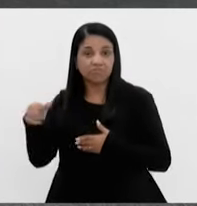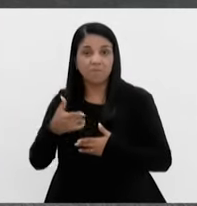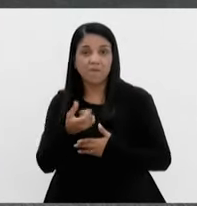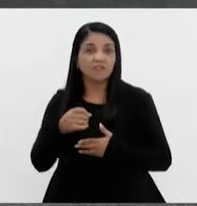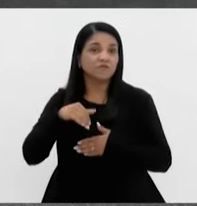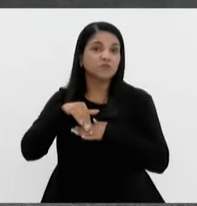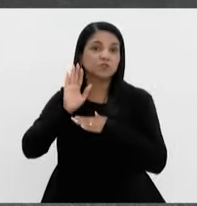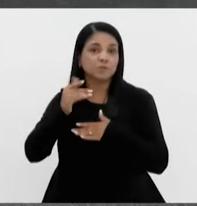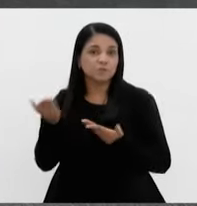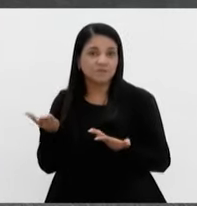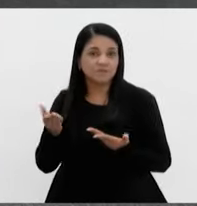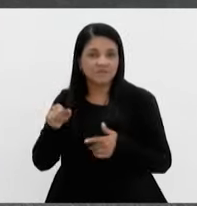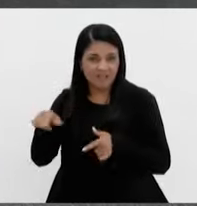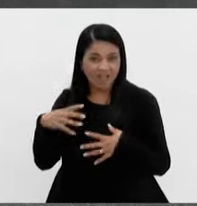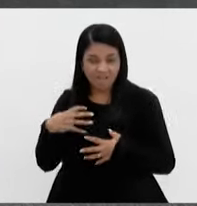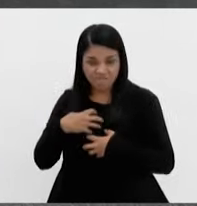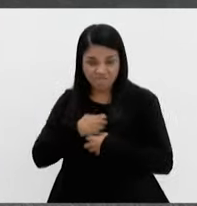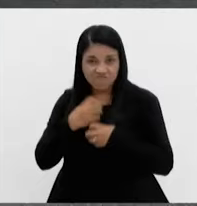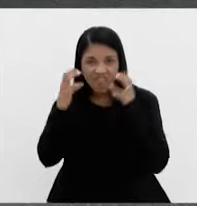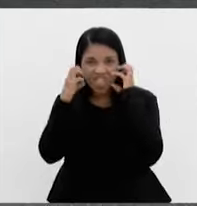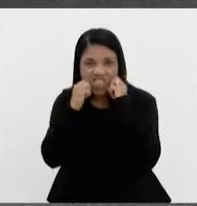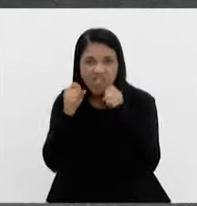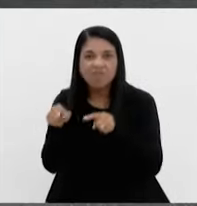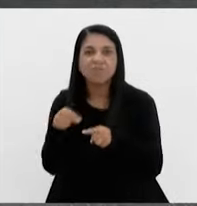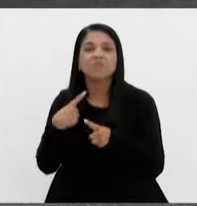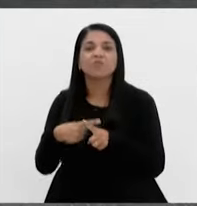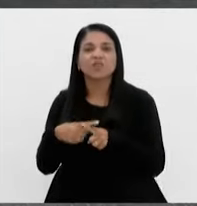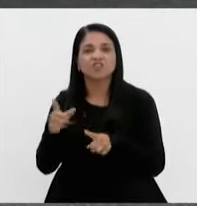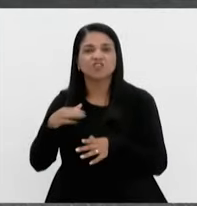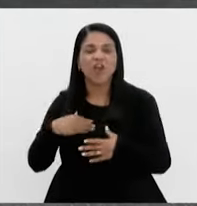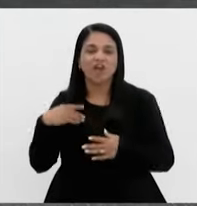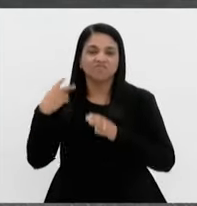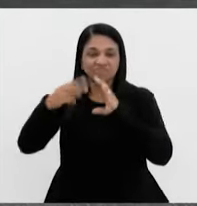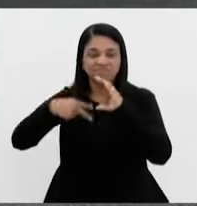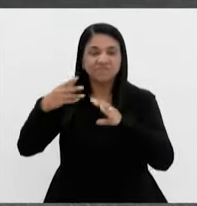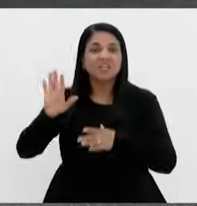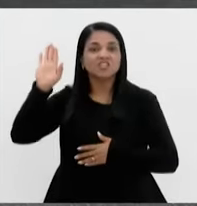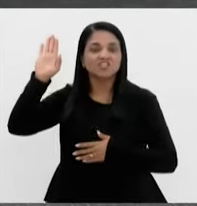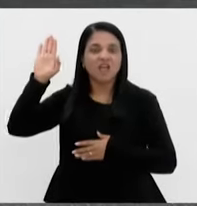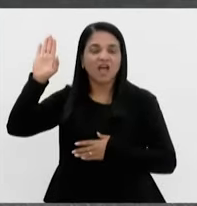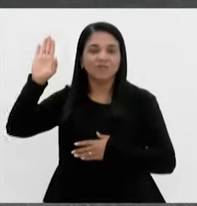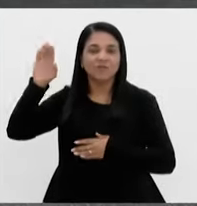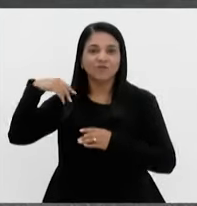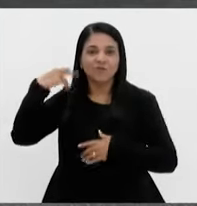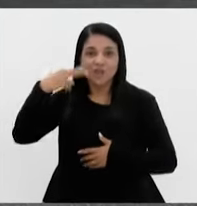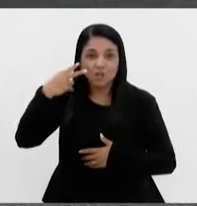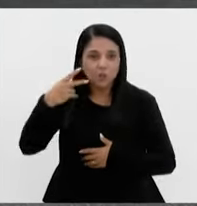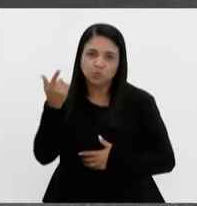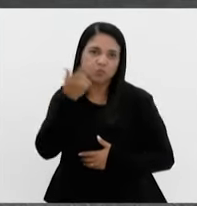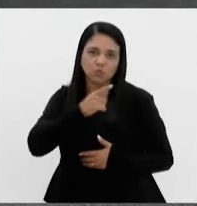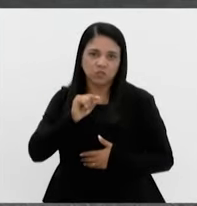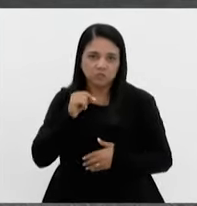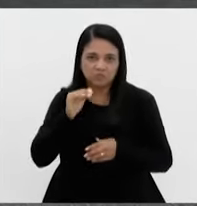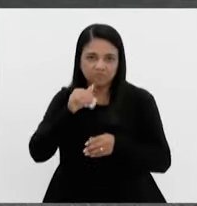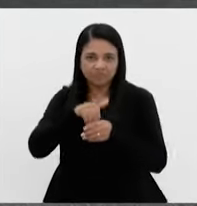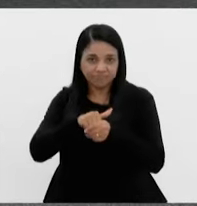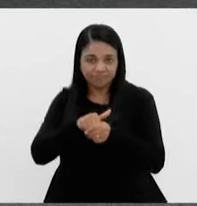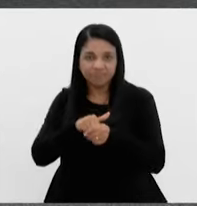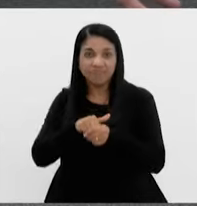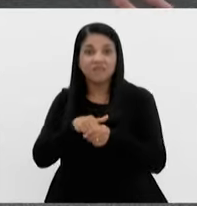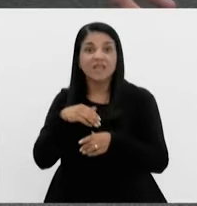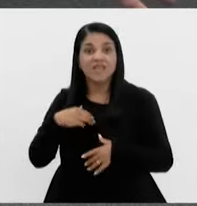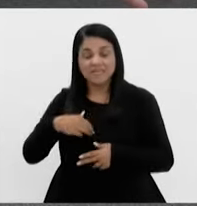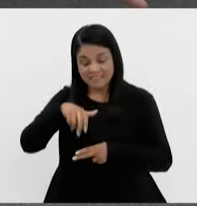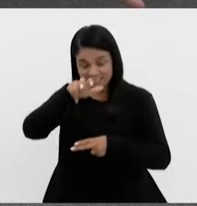por que que ele é frustrado porque ele já foi candidato a vereador não ganhou Já foi candidado deputado não ganhou e teve que sentar no colo de paz sentou onde no colo do